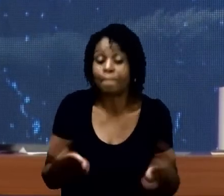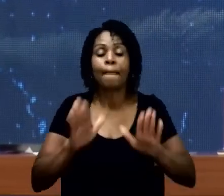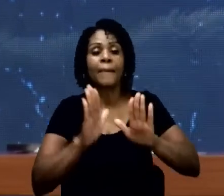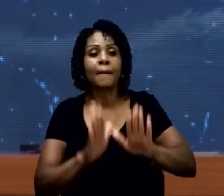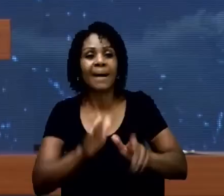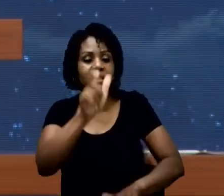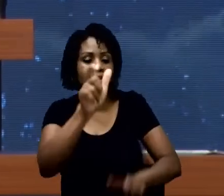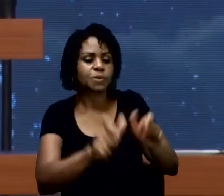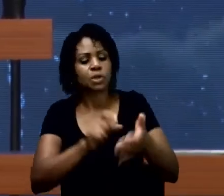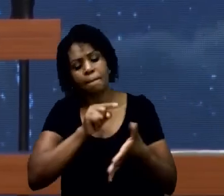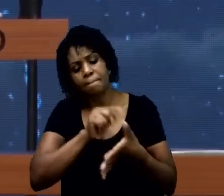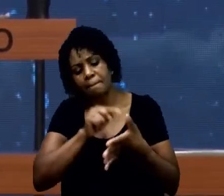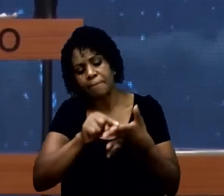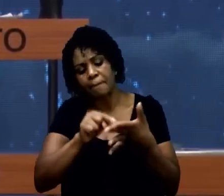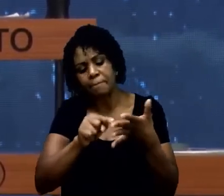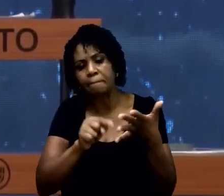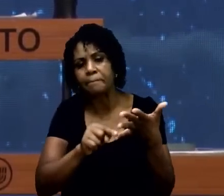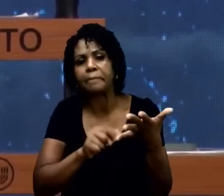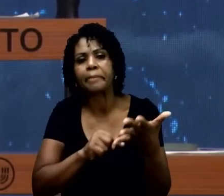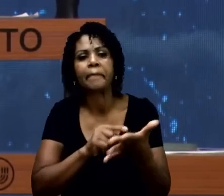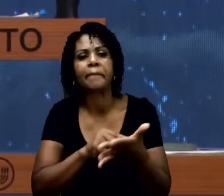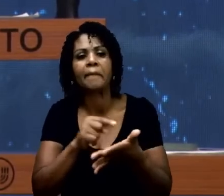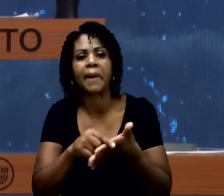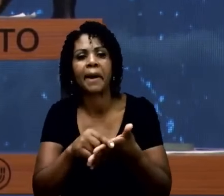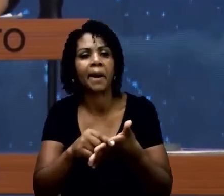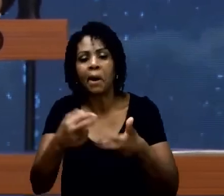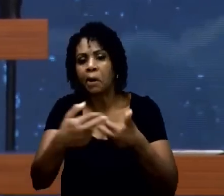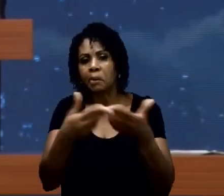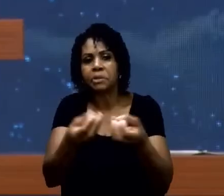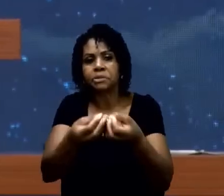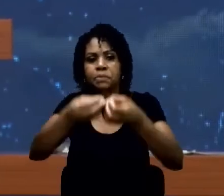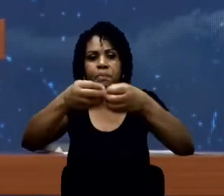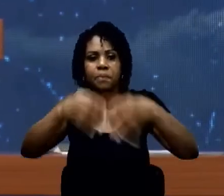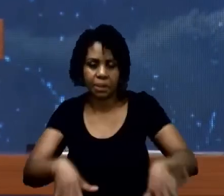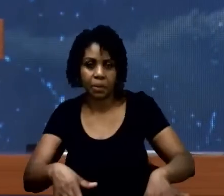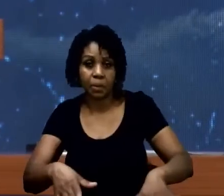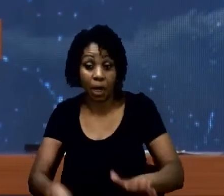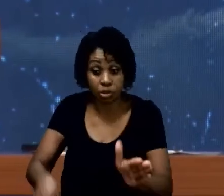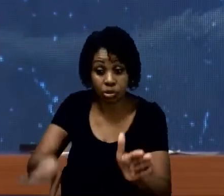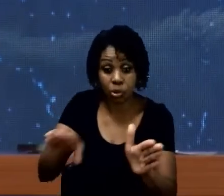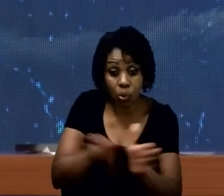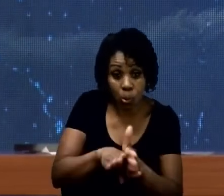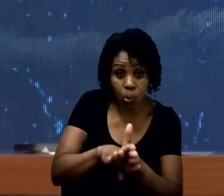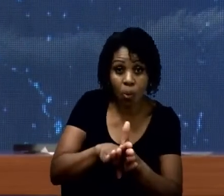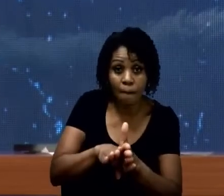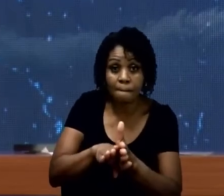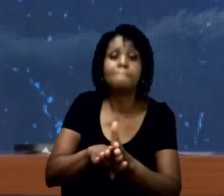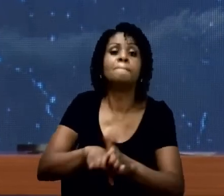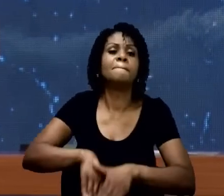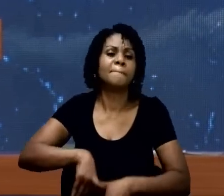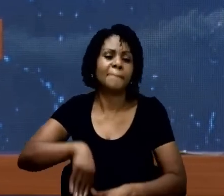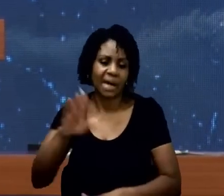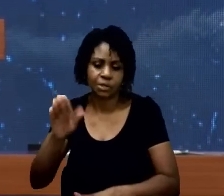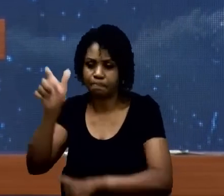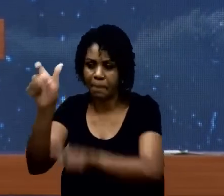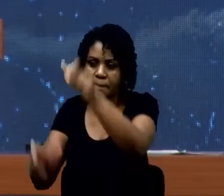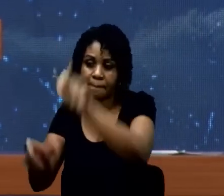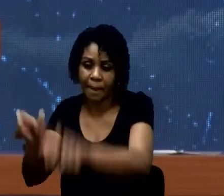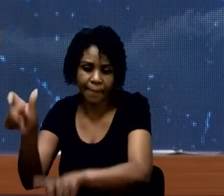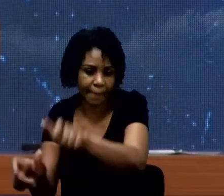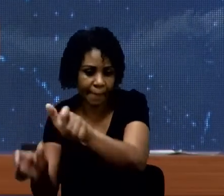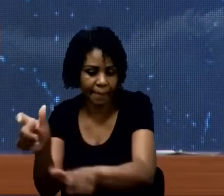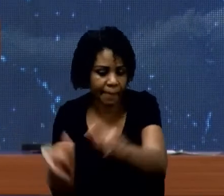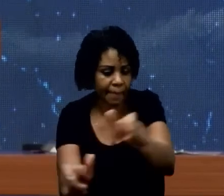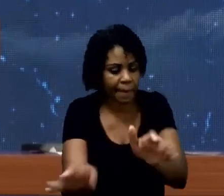pessoas contabilizaram um pseudo prejuízo. Chegou outro número de pessoas. Que é aquilo que eu pedi para você